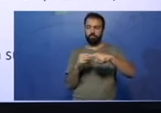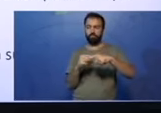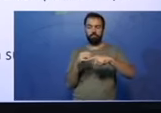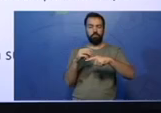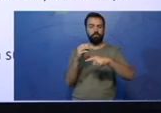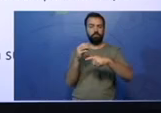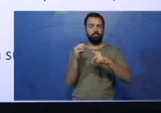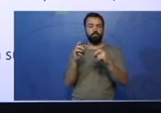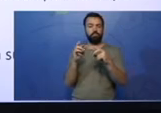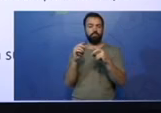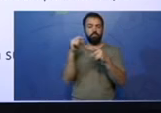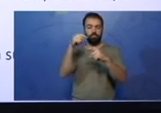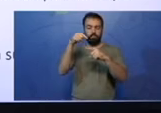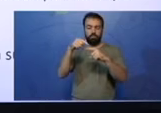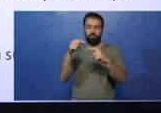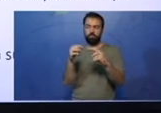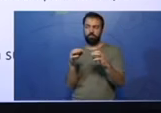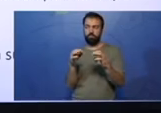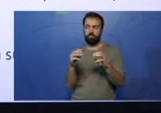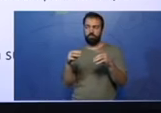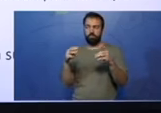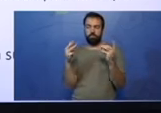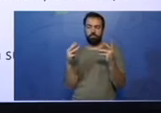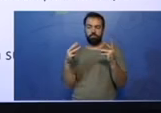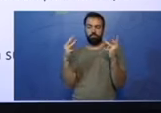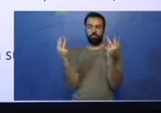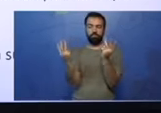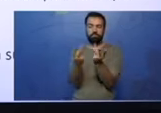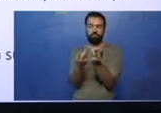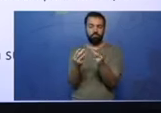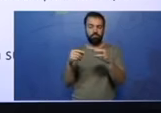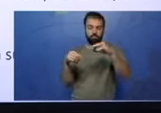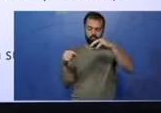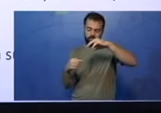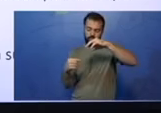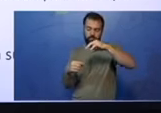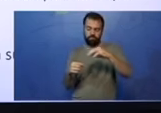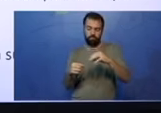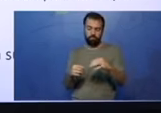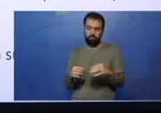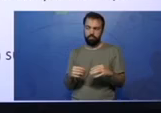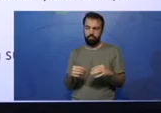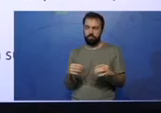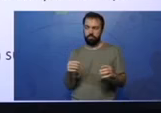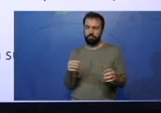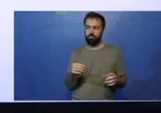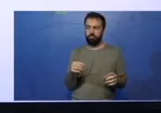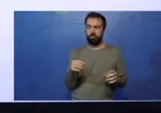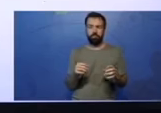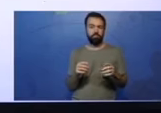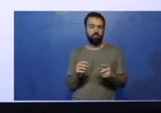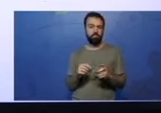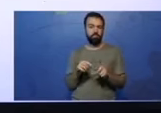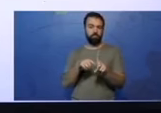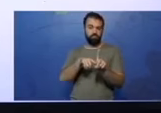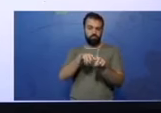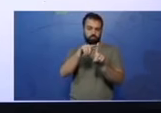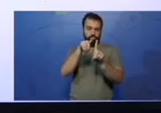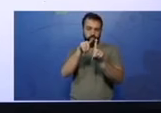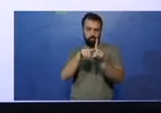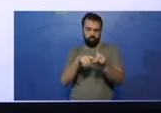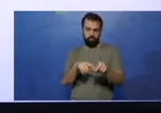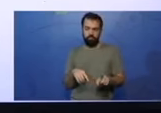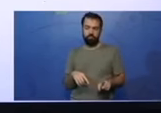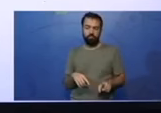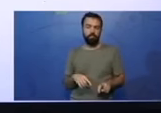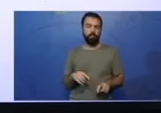gente medir a temperatura em que ocorre a transformação de uma fase em outra. Já a densidade, ela precisa de um